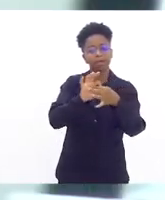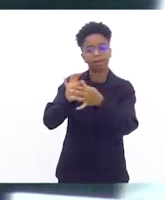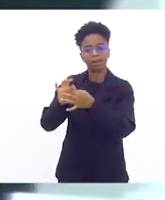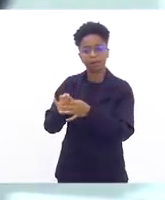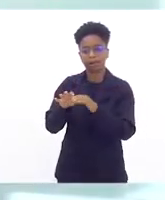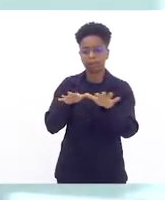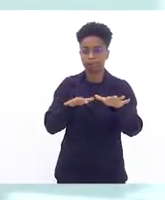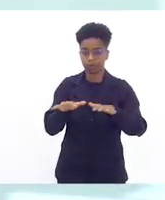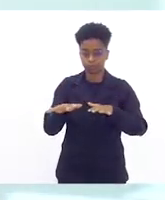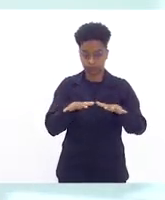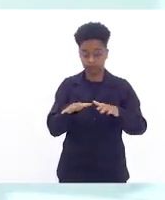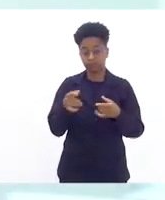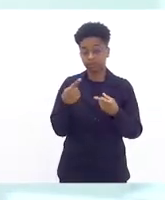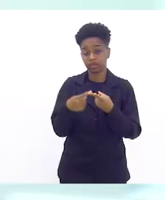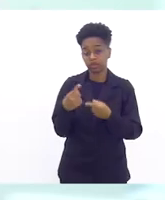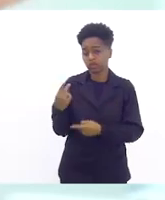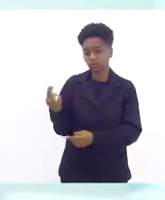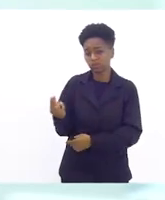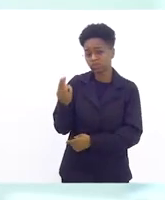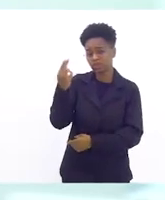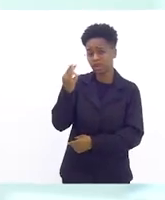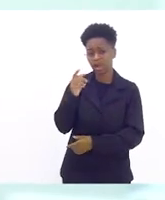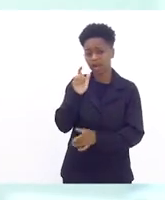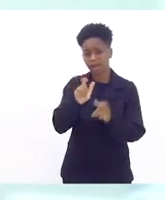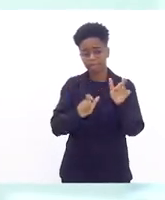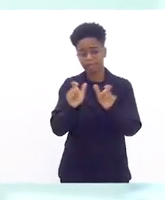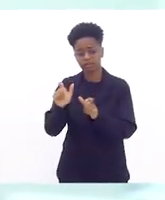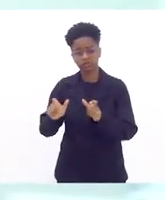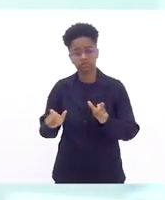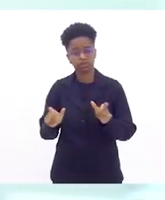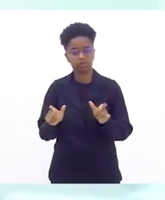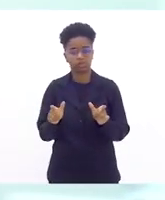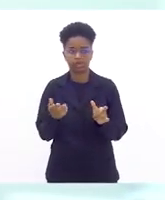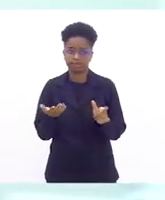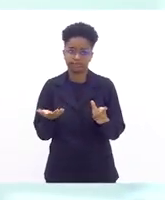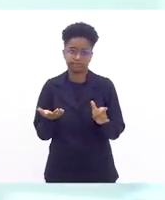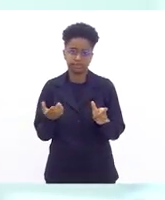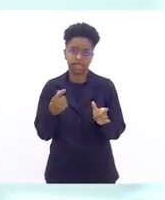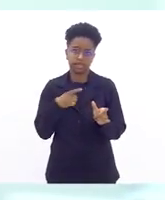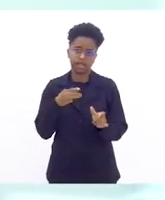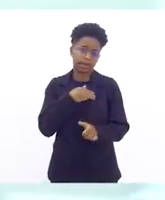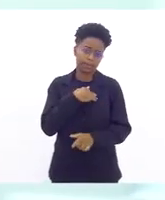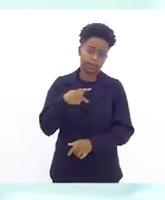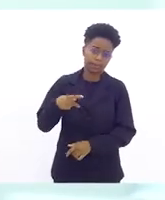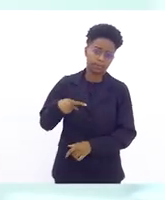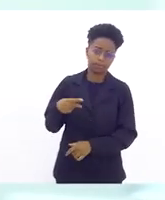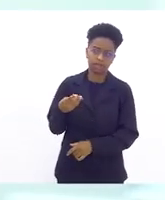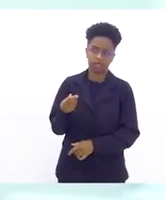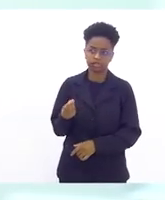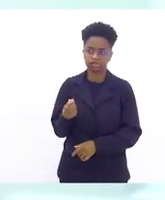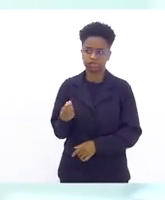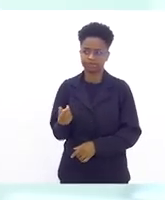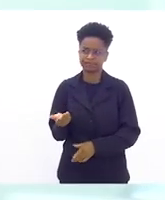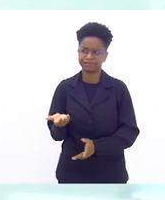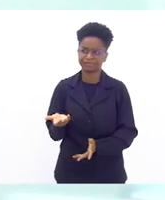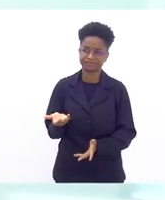né porque não dá para as pessoas apesar do Ministério Público se